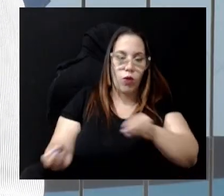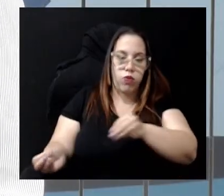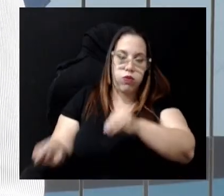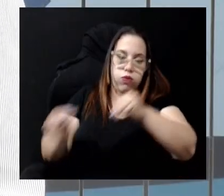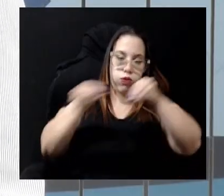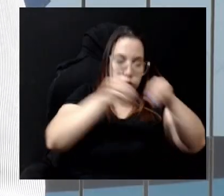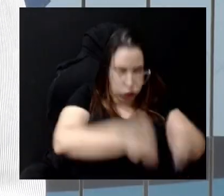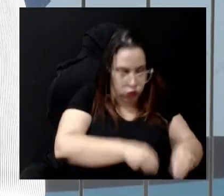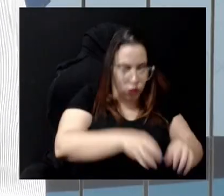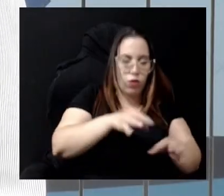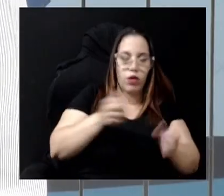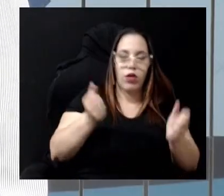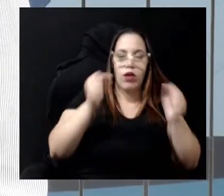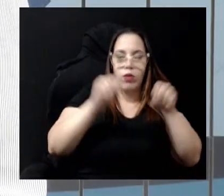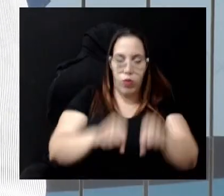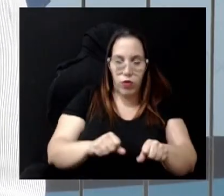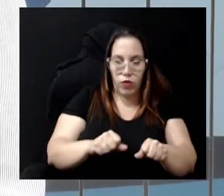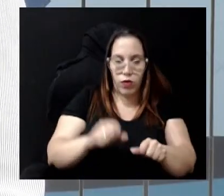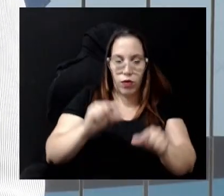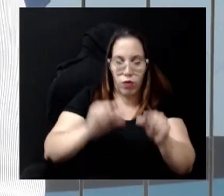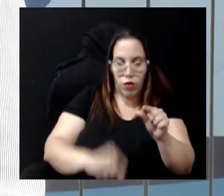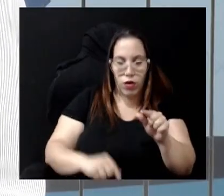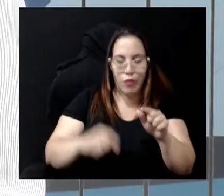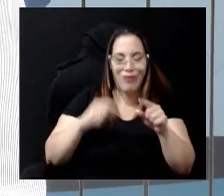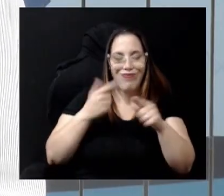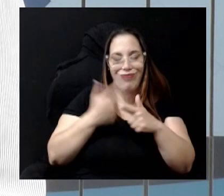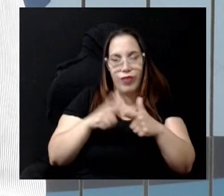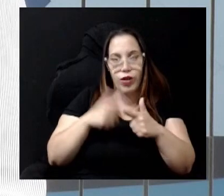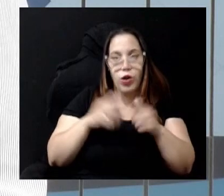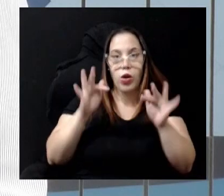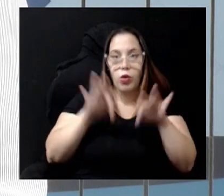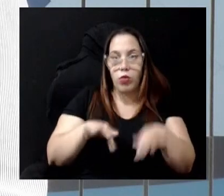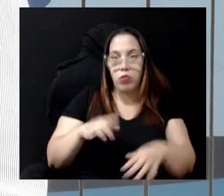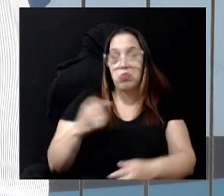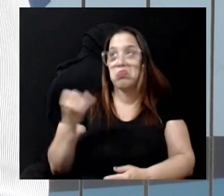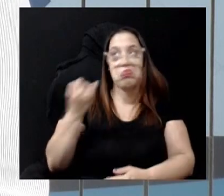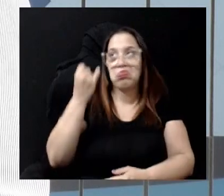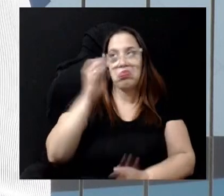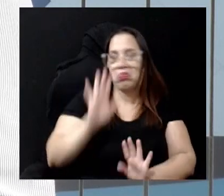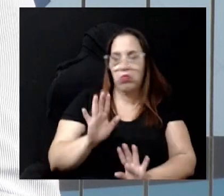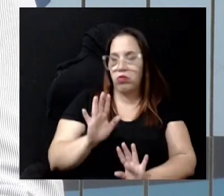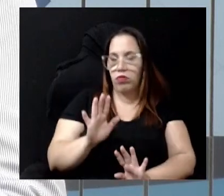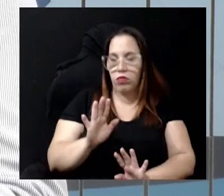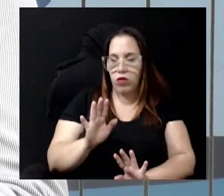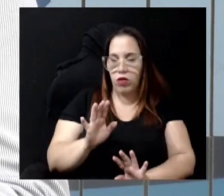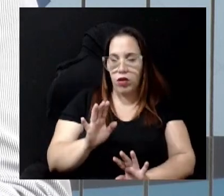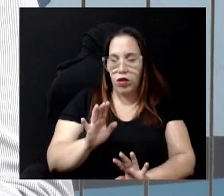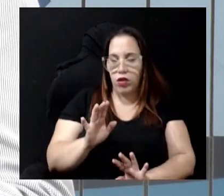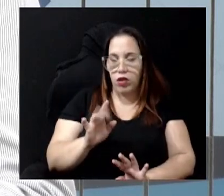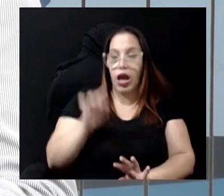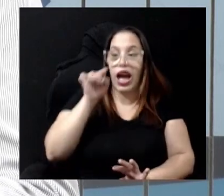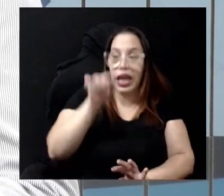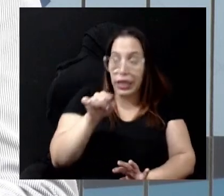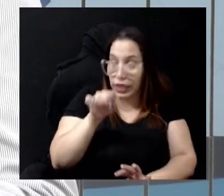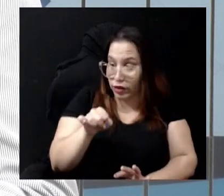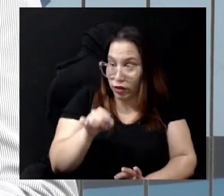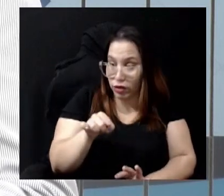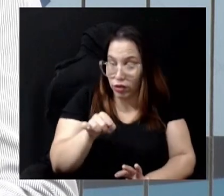de modo a gerar menos transtorno. Por último, não menos importante, e talvez aí esteja